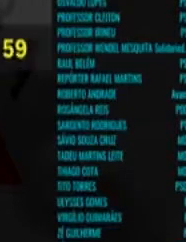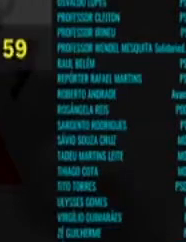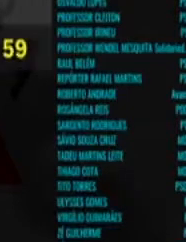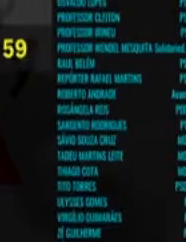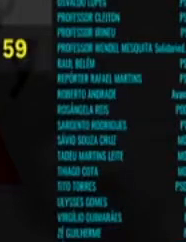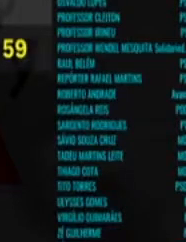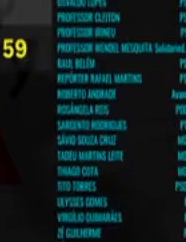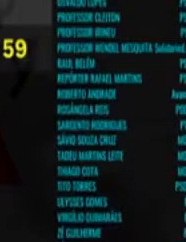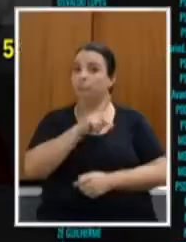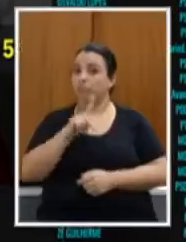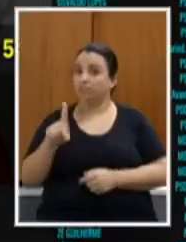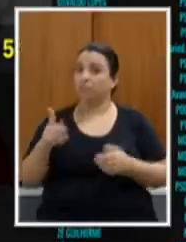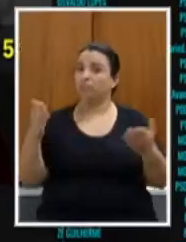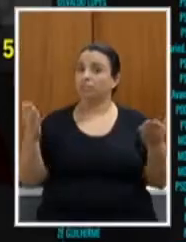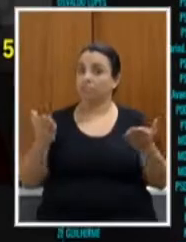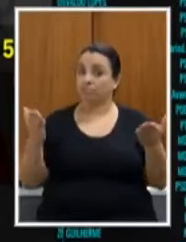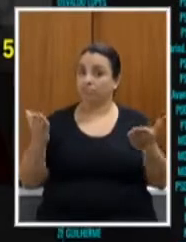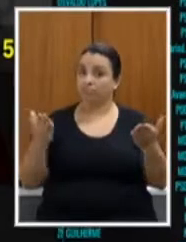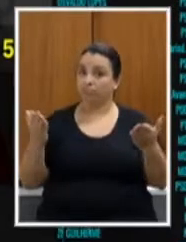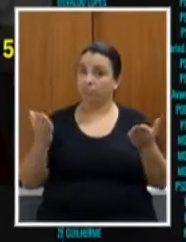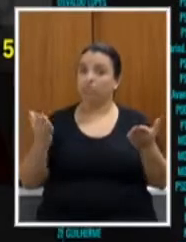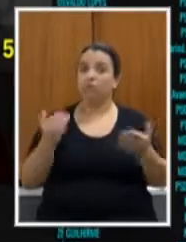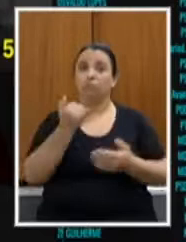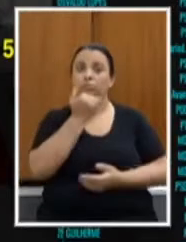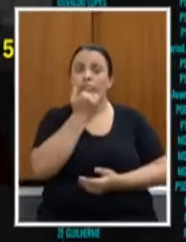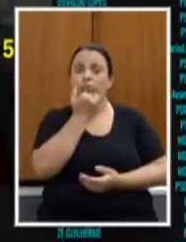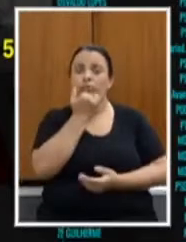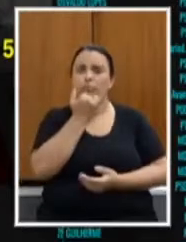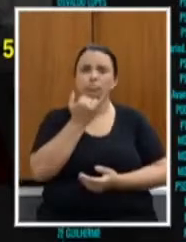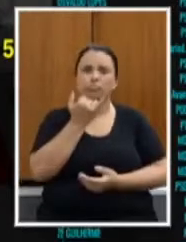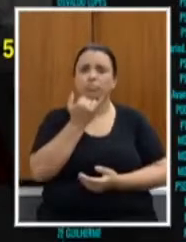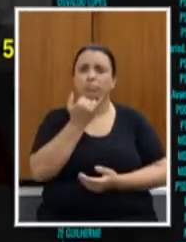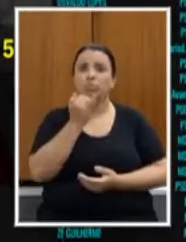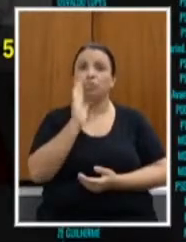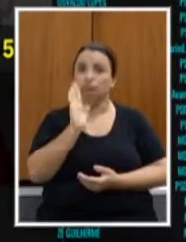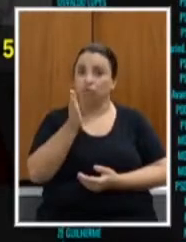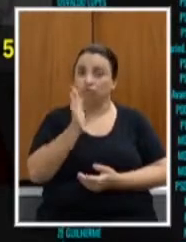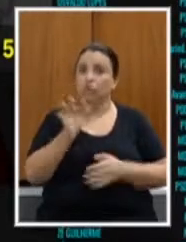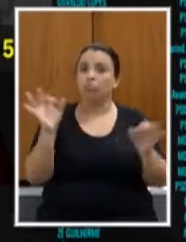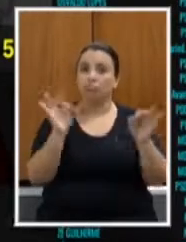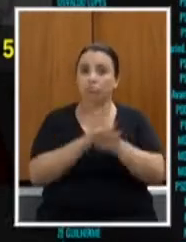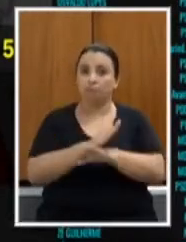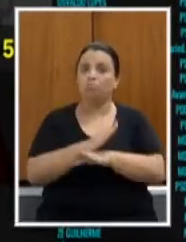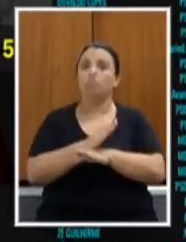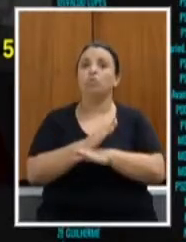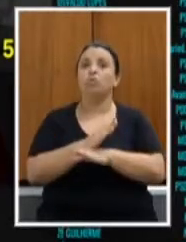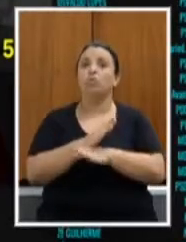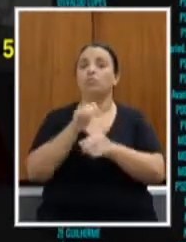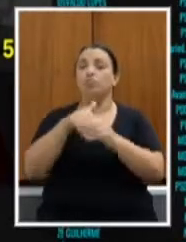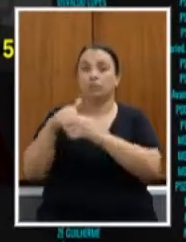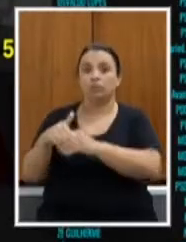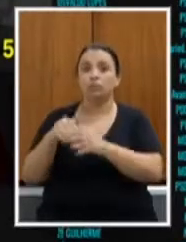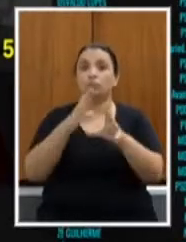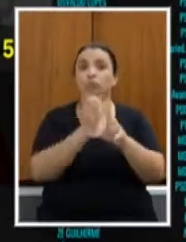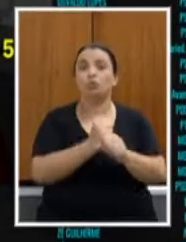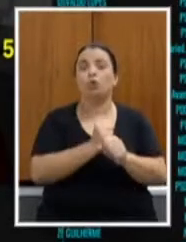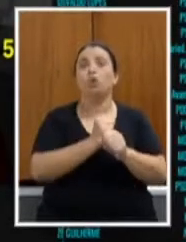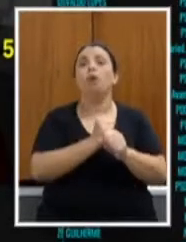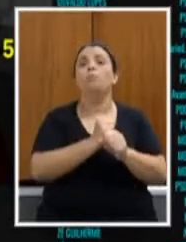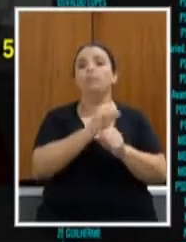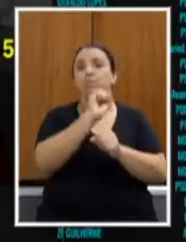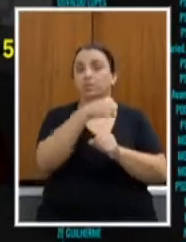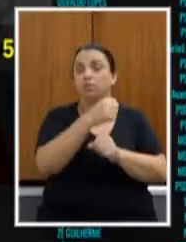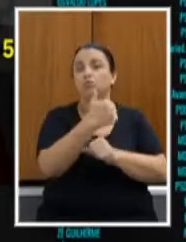A presidência vai proceder, desculpa, já encerrou-se a votação, votaram sim 18 senhoras